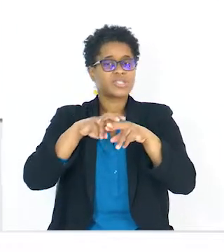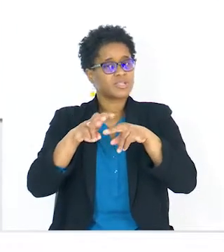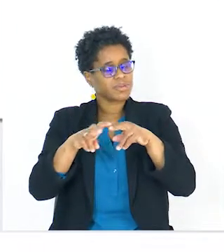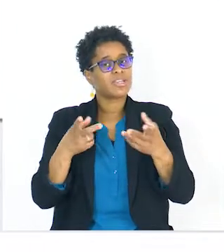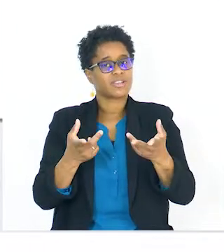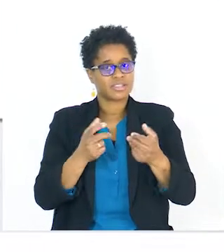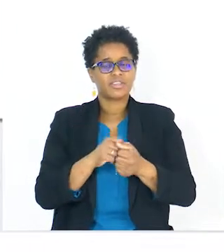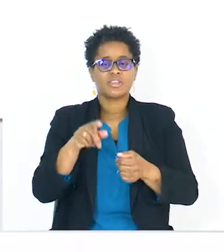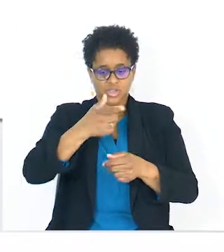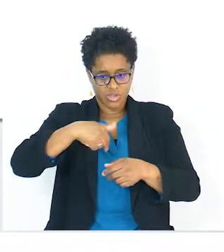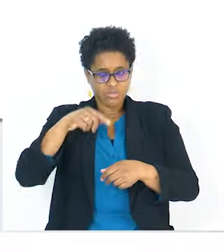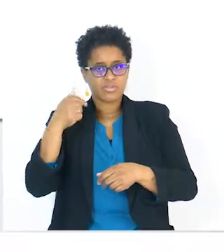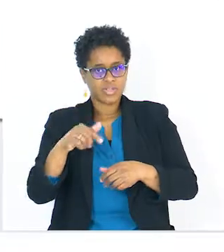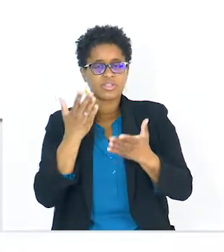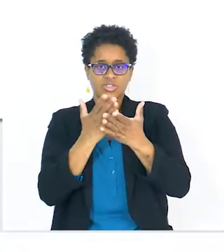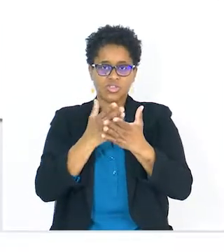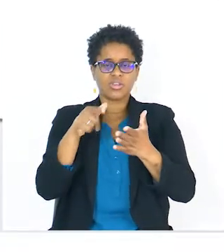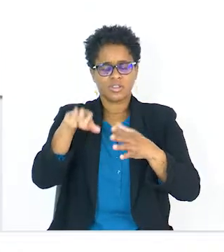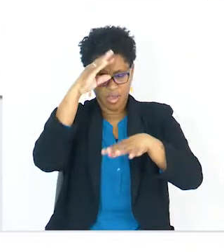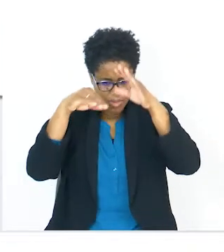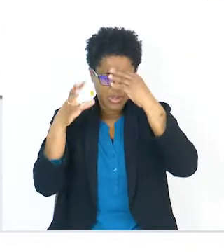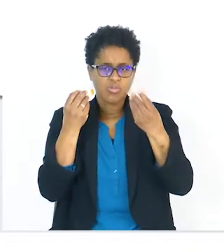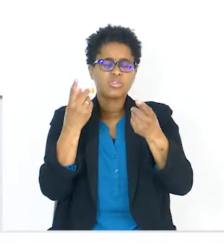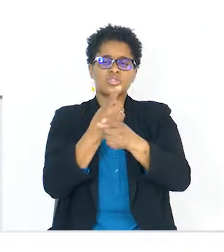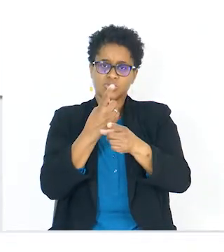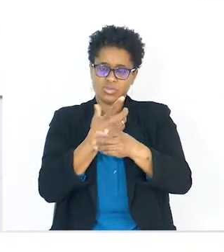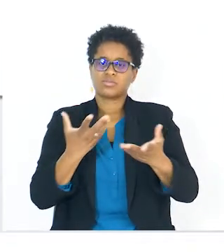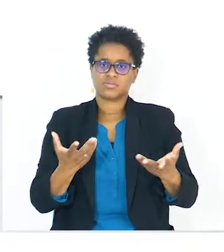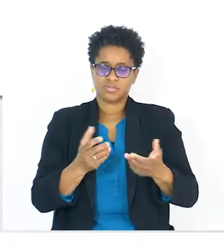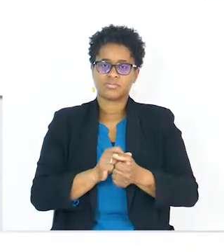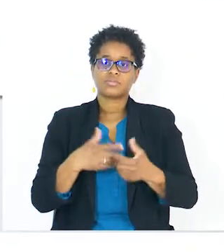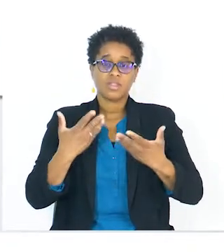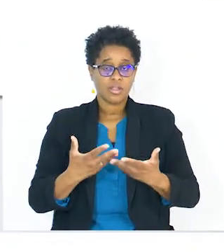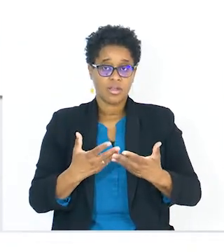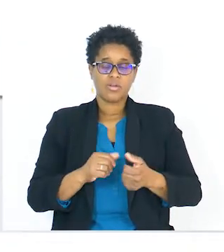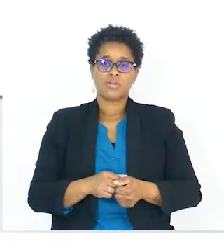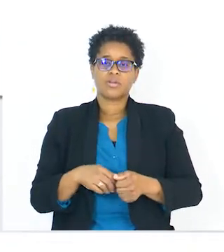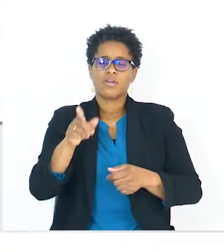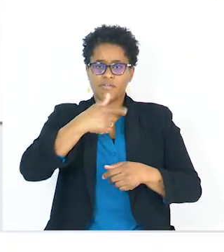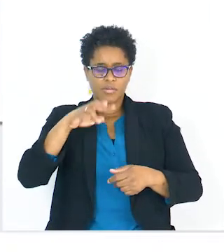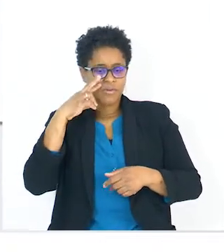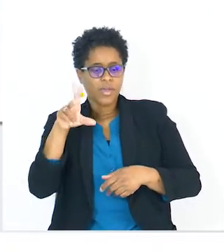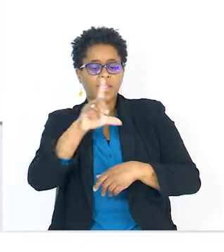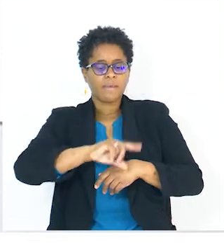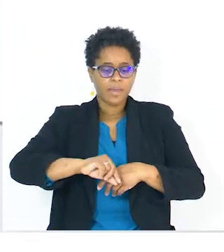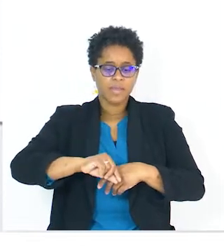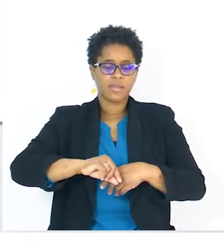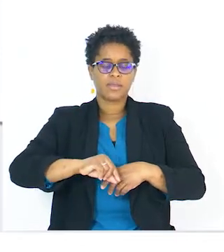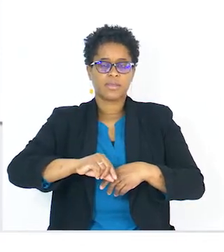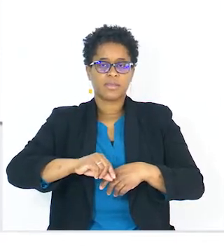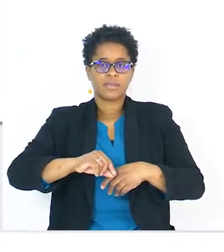algumas disciplinas que nós temos na escola e que aprendemos vários conteúdos. Agora, vamos ver